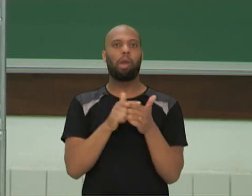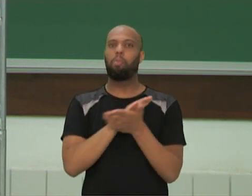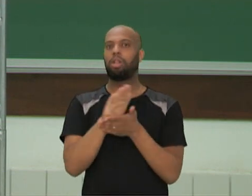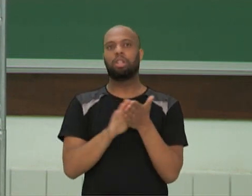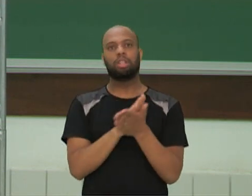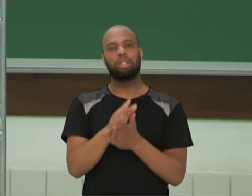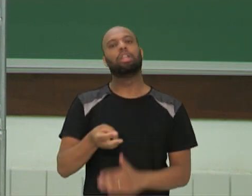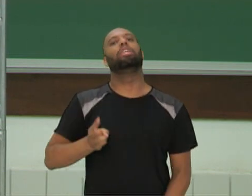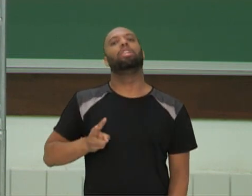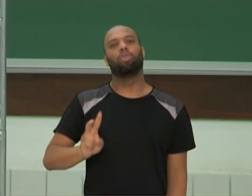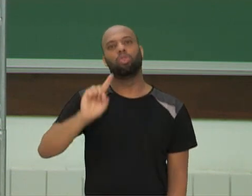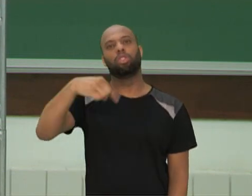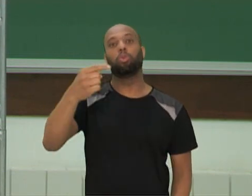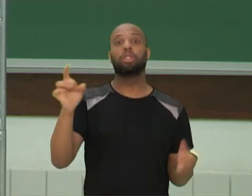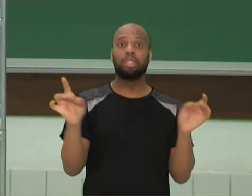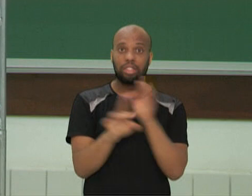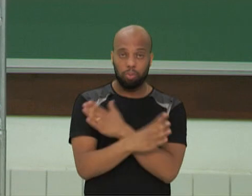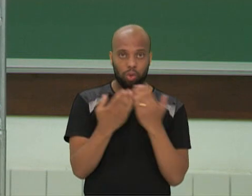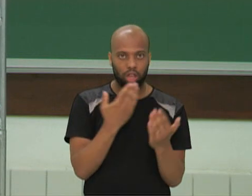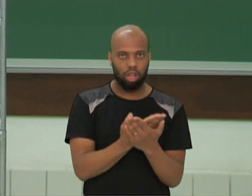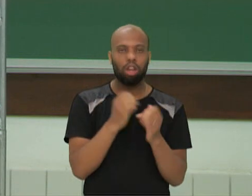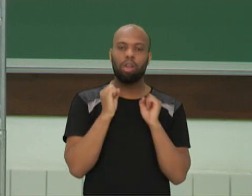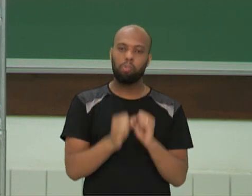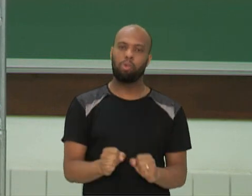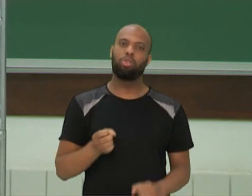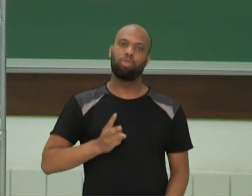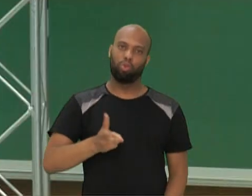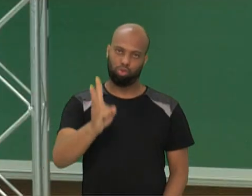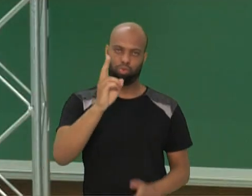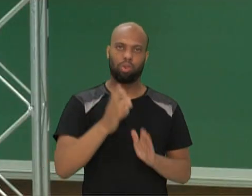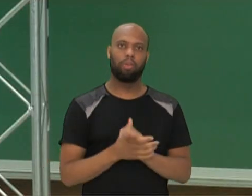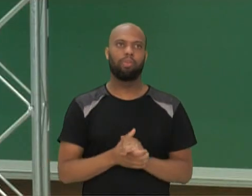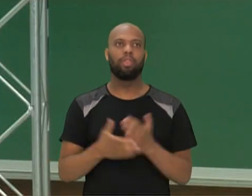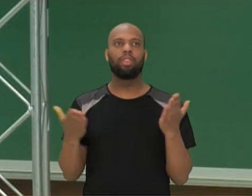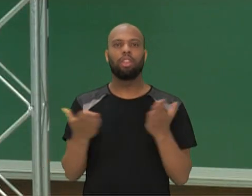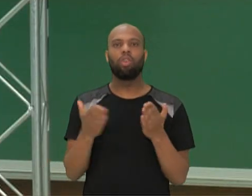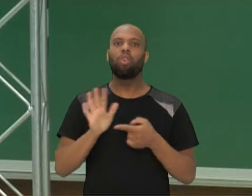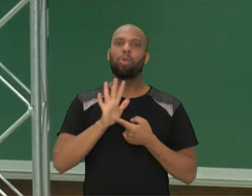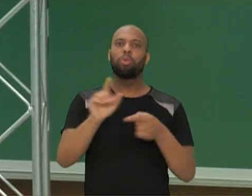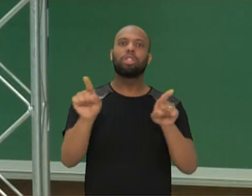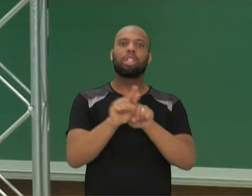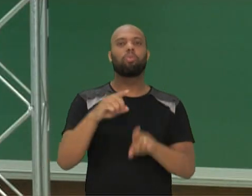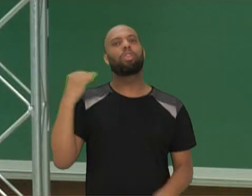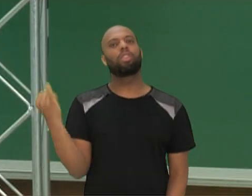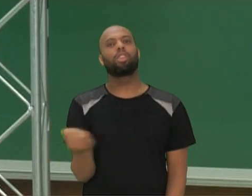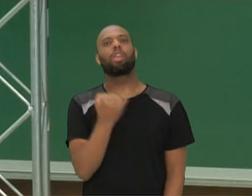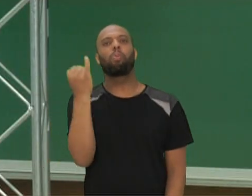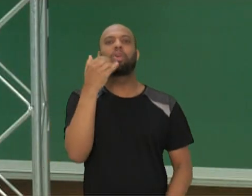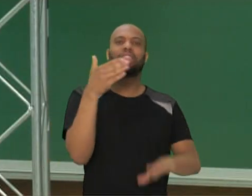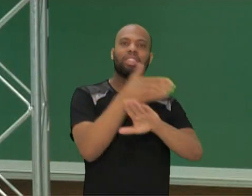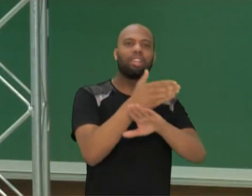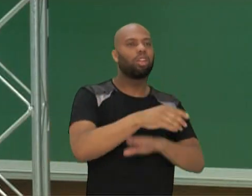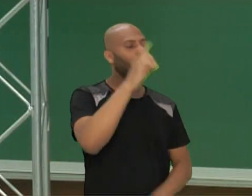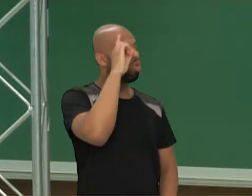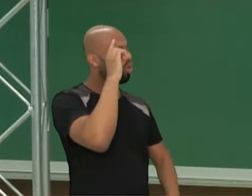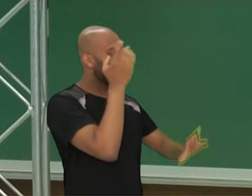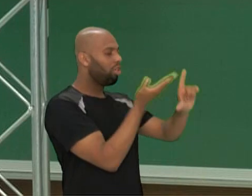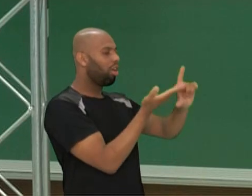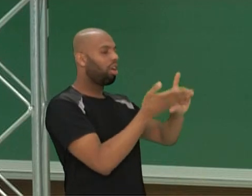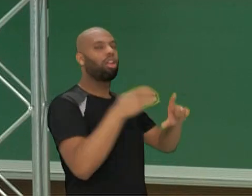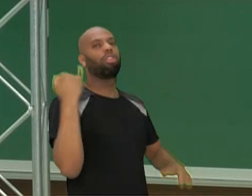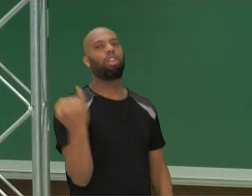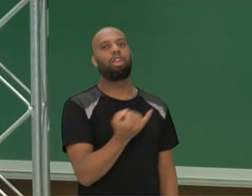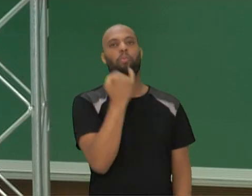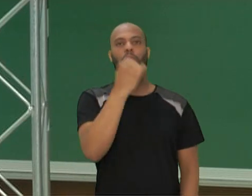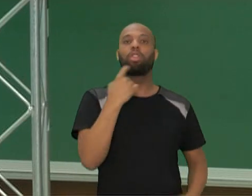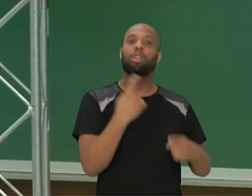exercício, após o término da nossa aula você poderá concluí-lo. E volto a destacar a importância do acesso diário ao Google Classroom,